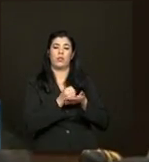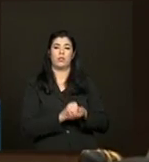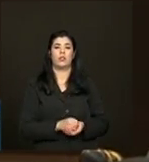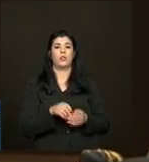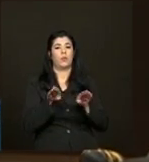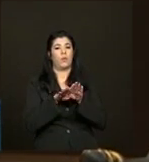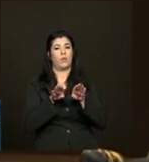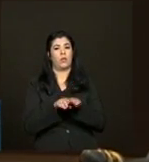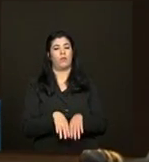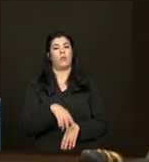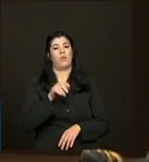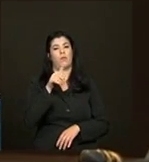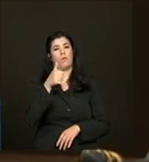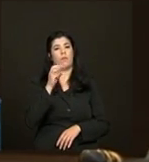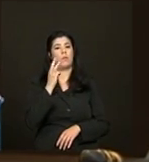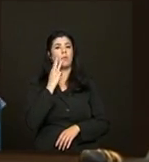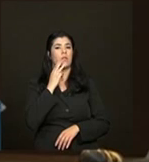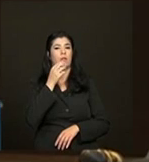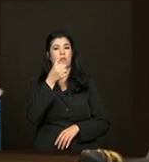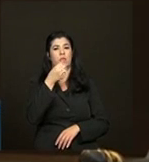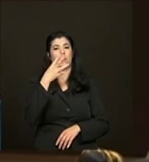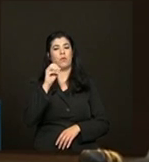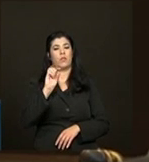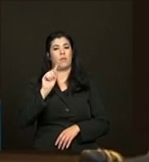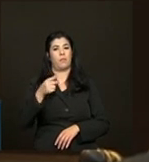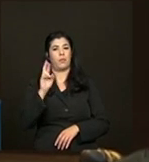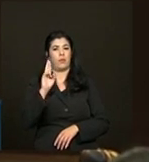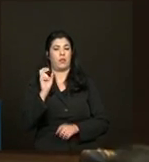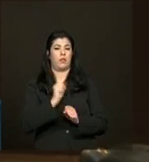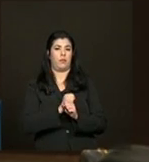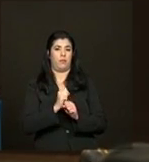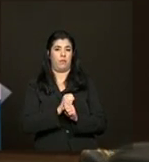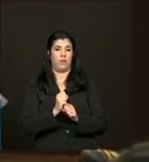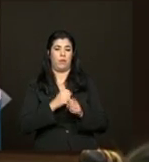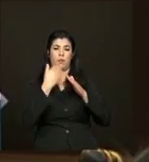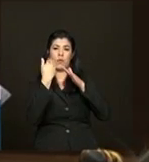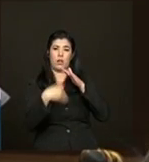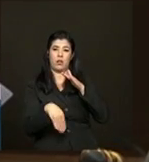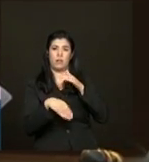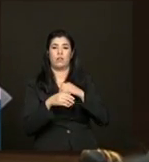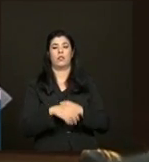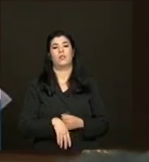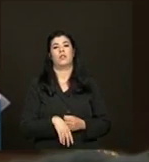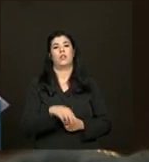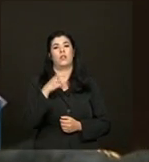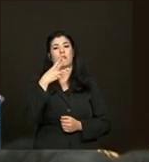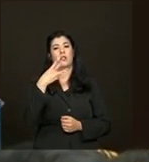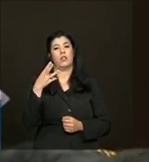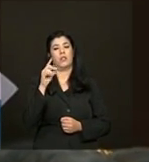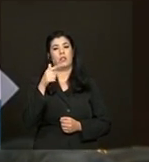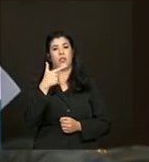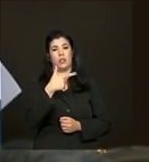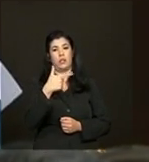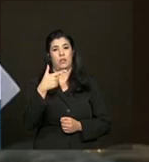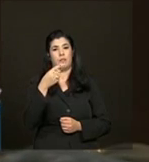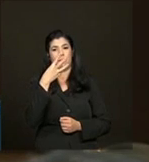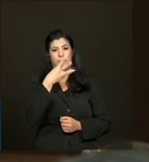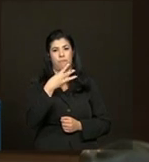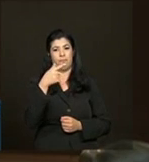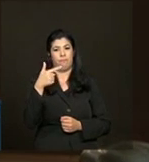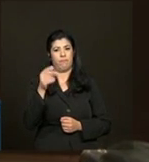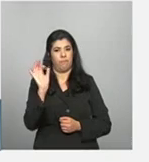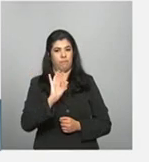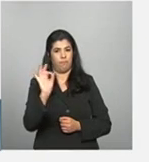a R$ 1.640.000 ano, com deságio de 0,32%, representado